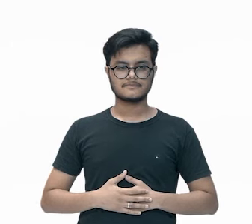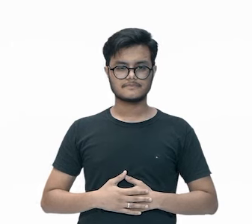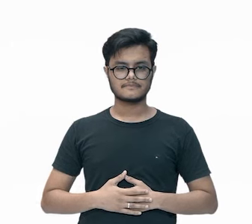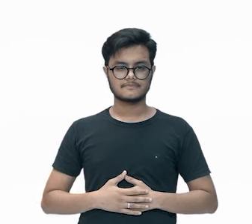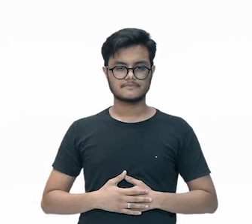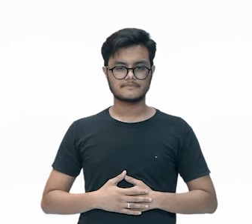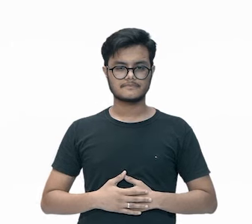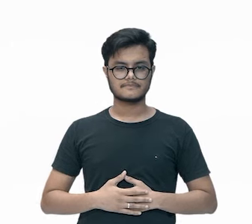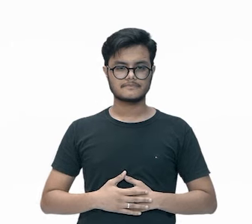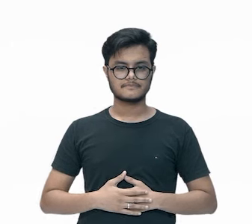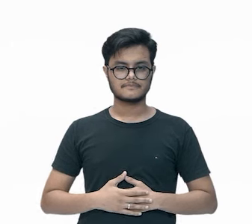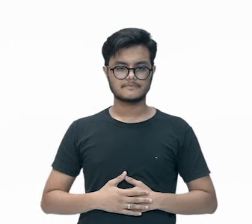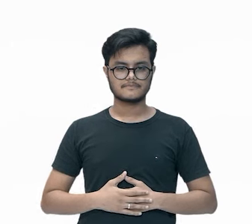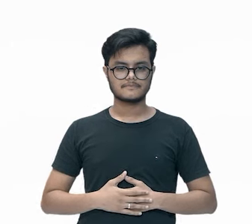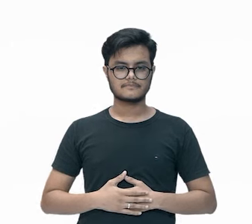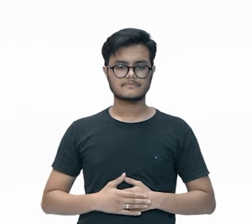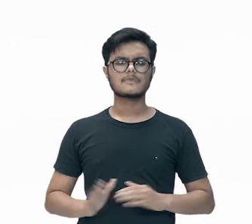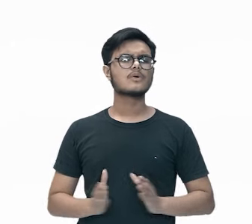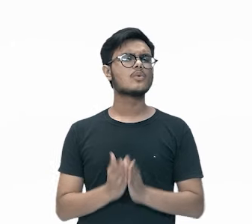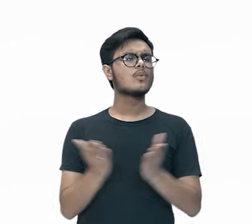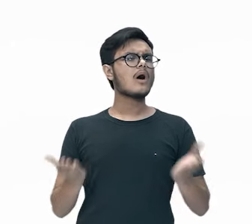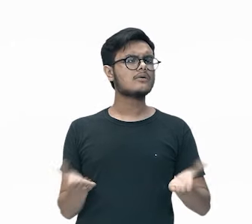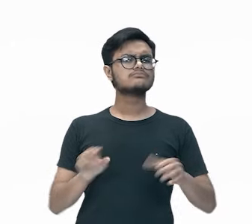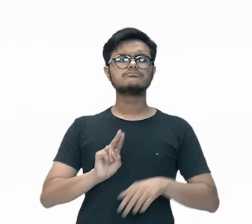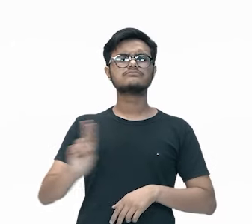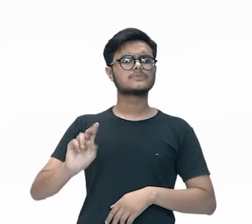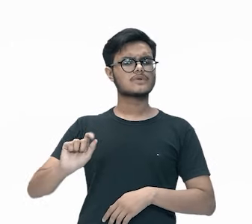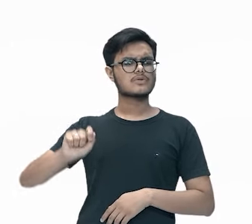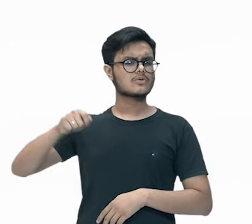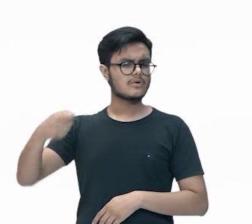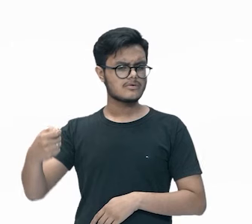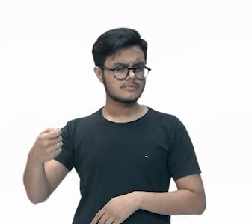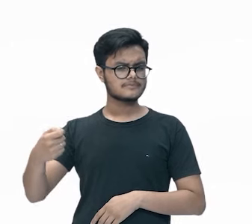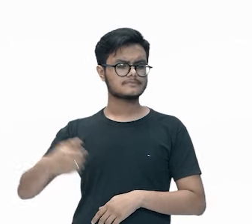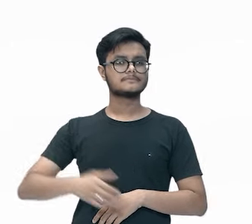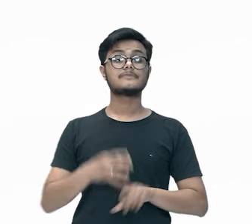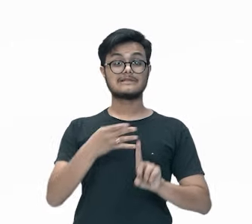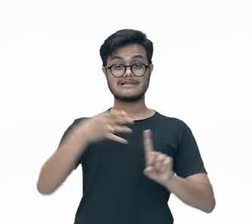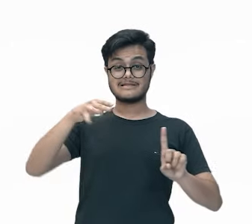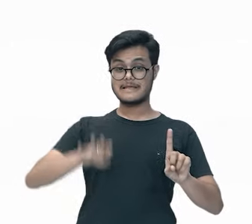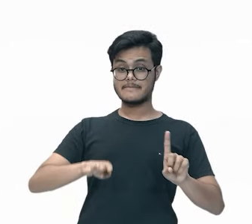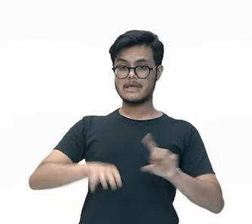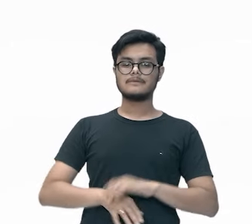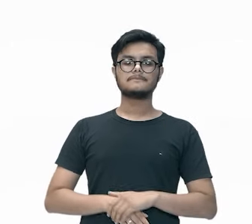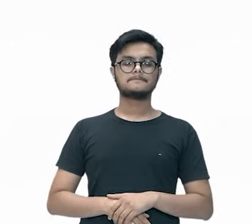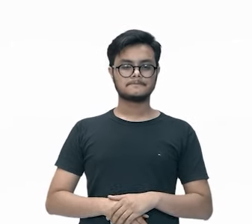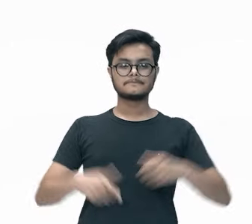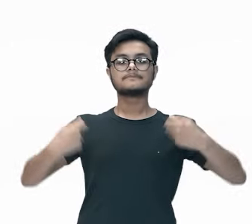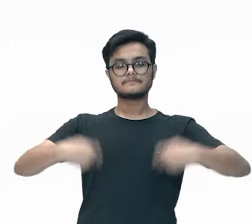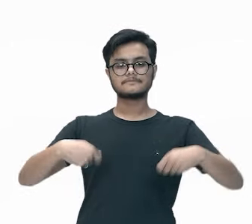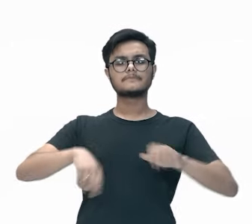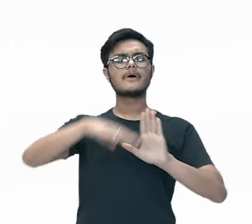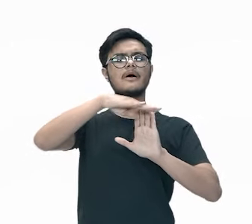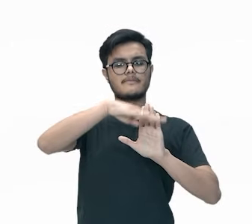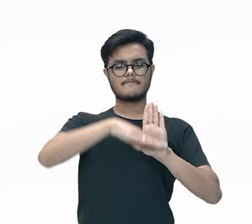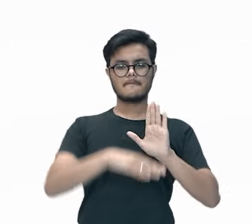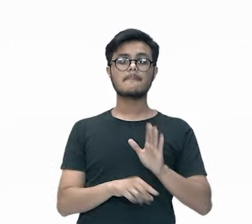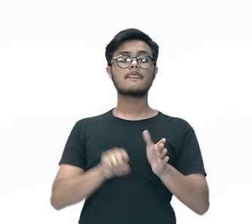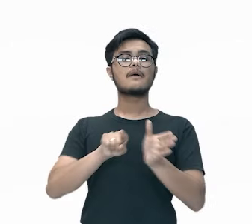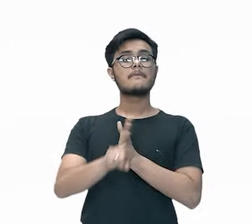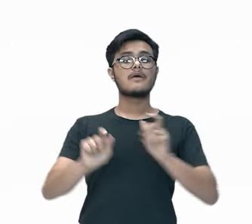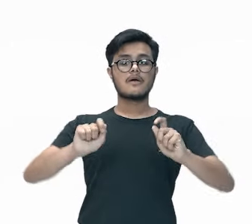C3H6, pertencem respectivamente a que subgrupos, tá? E aí nós temos aqui, né, as